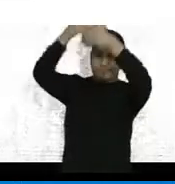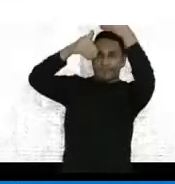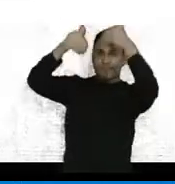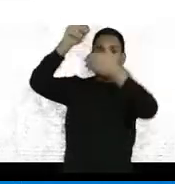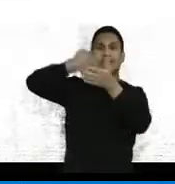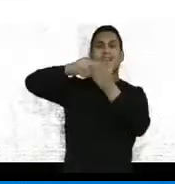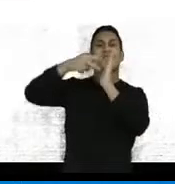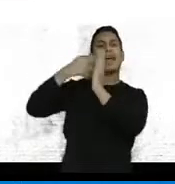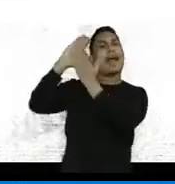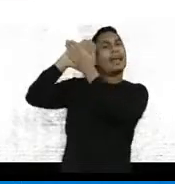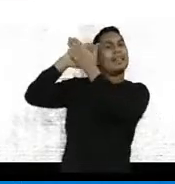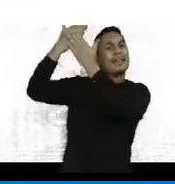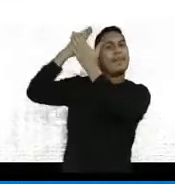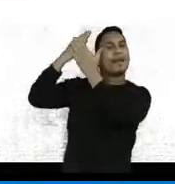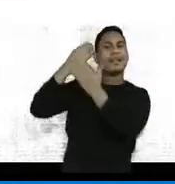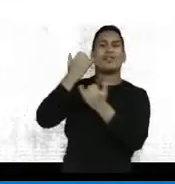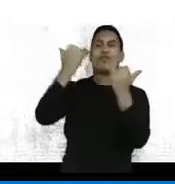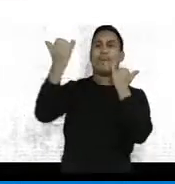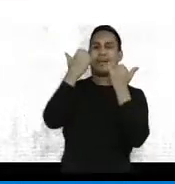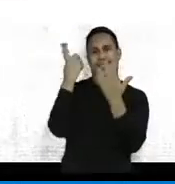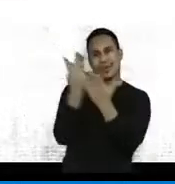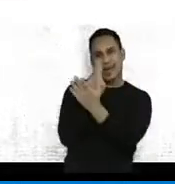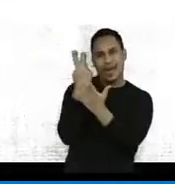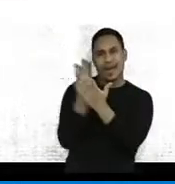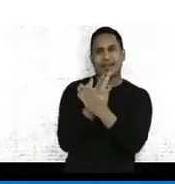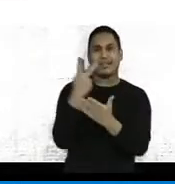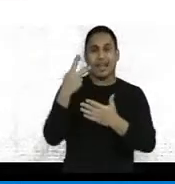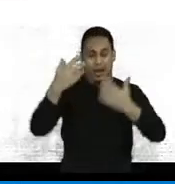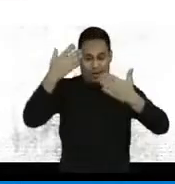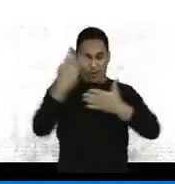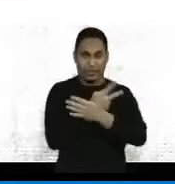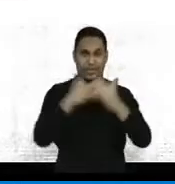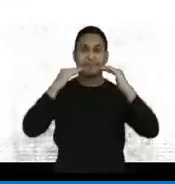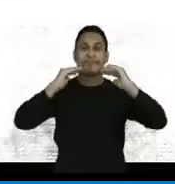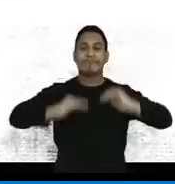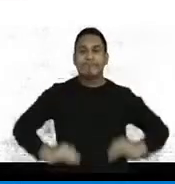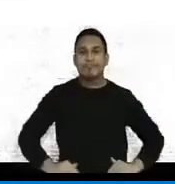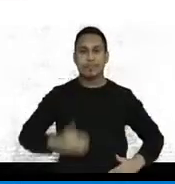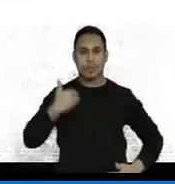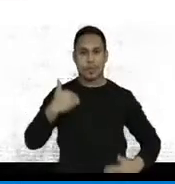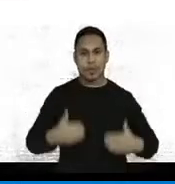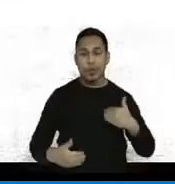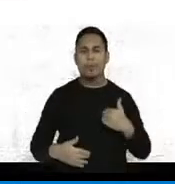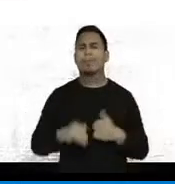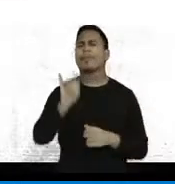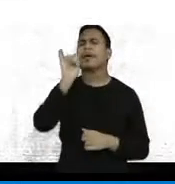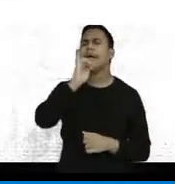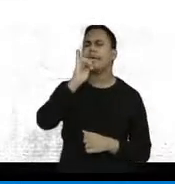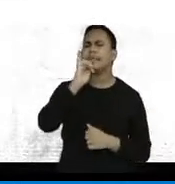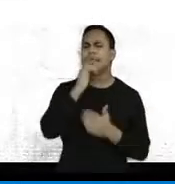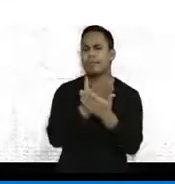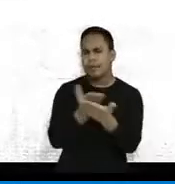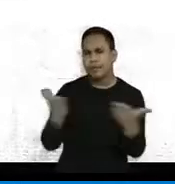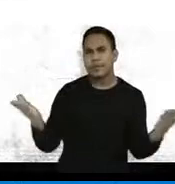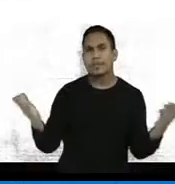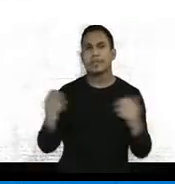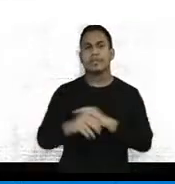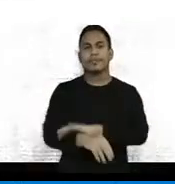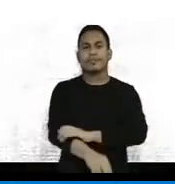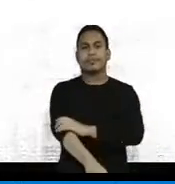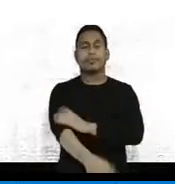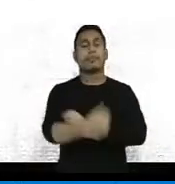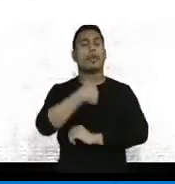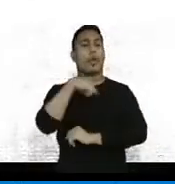na nossa periferia, tá? Então, para dar um exemplo aqui para vocês, ó, aqui eu tenho, por exemplo, aqui meu